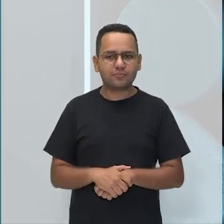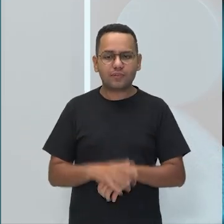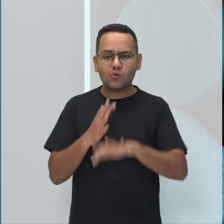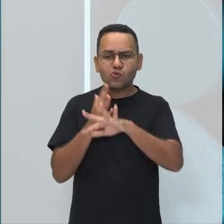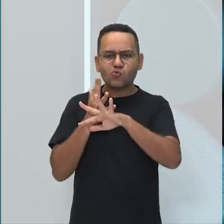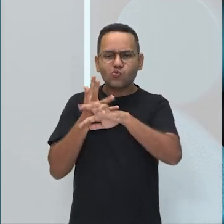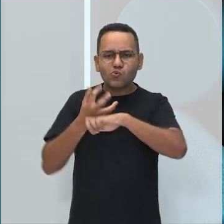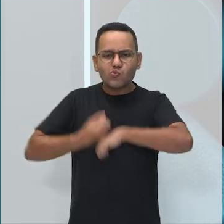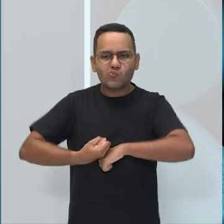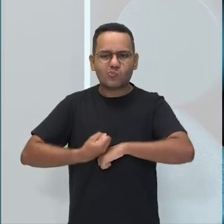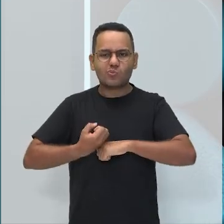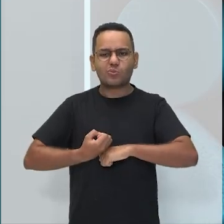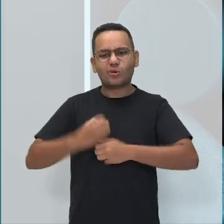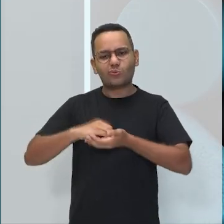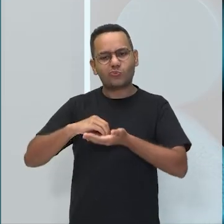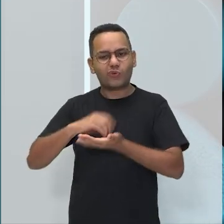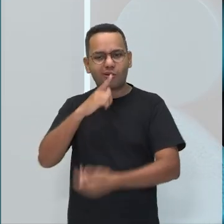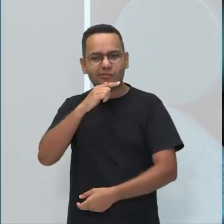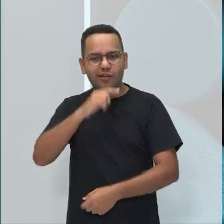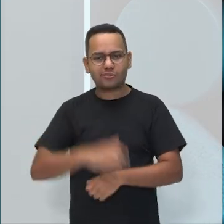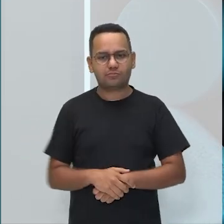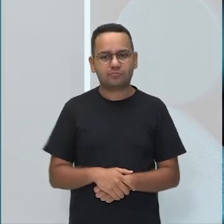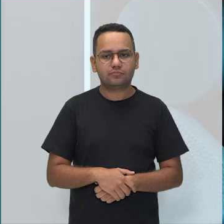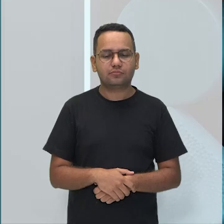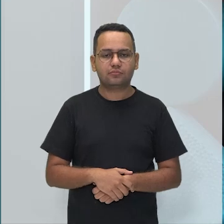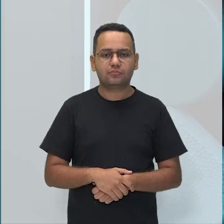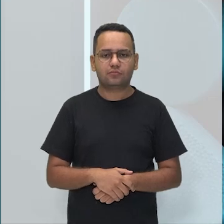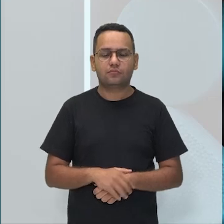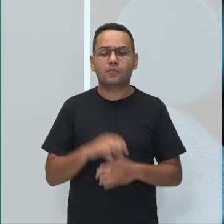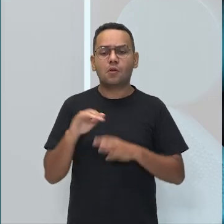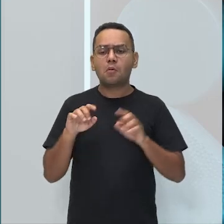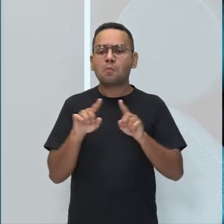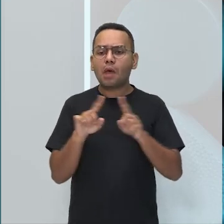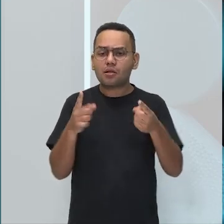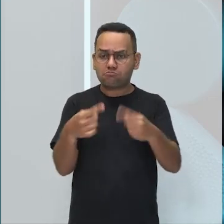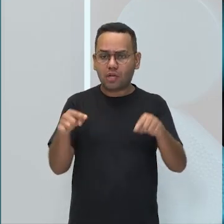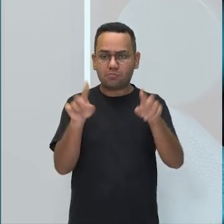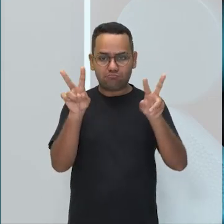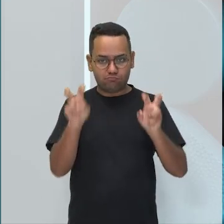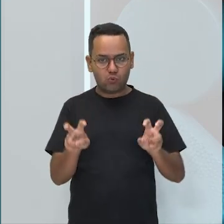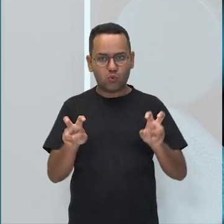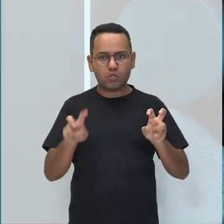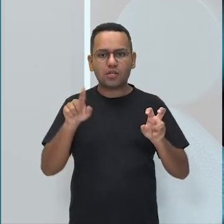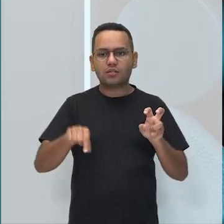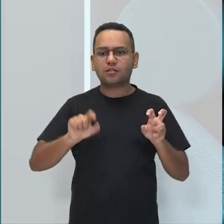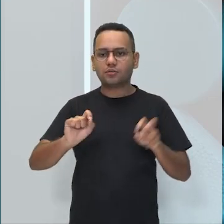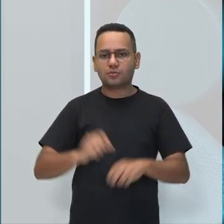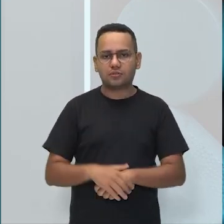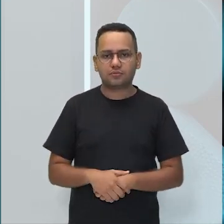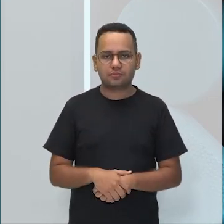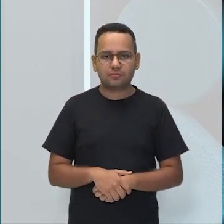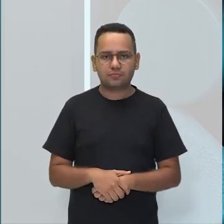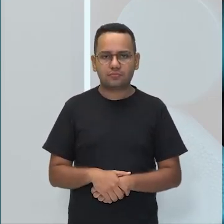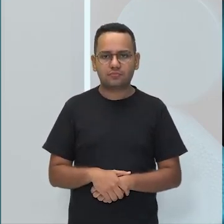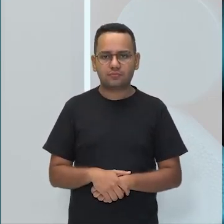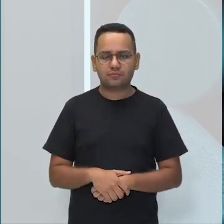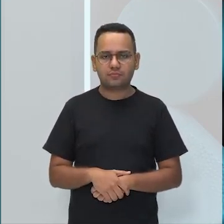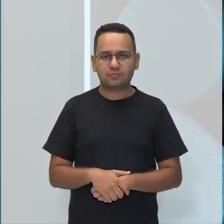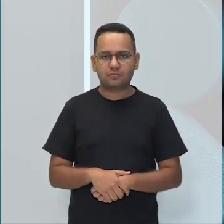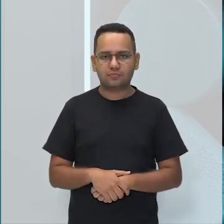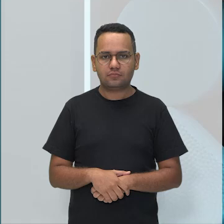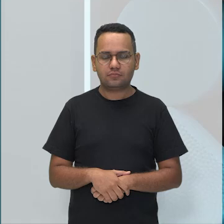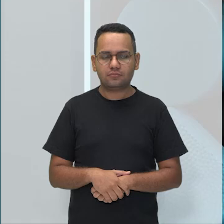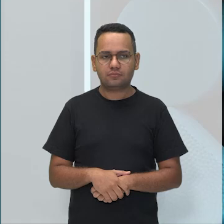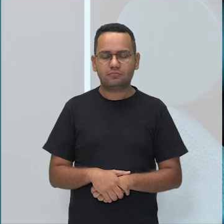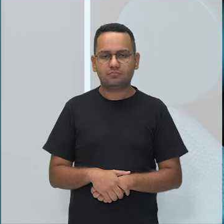severas. Observem que a música, ela traz um eu lírico que foge de uma situação de